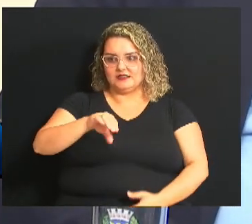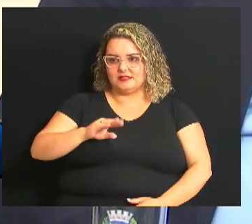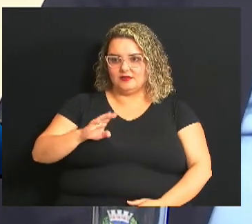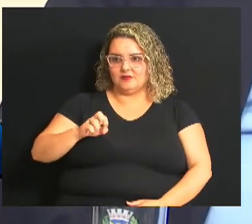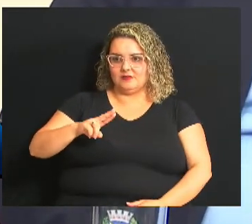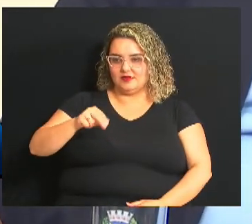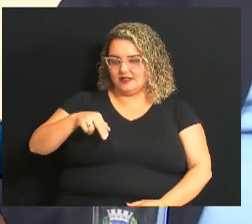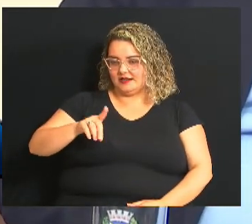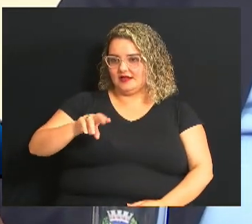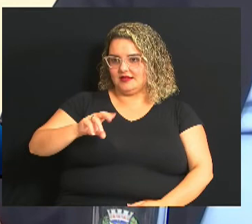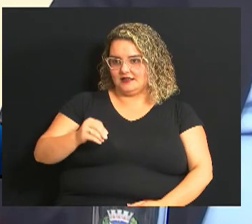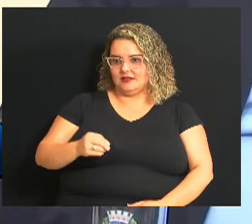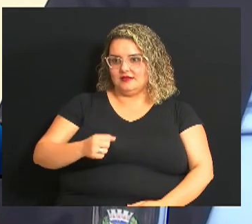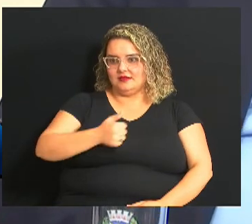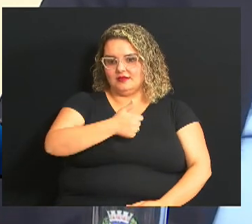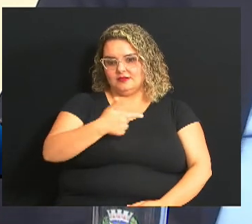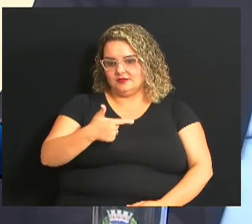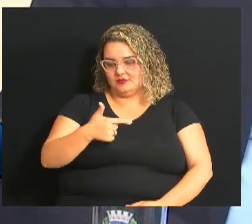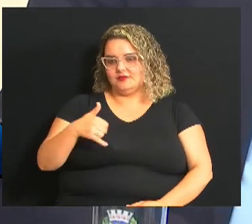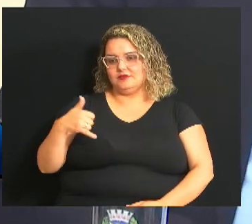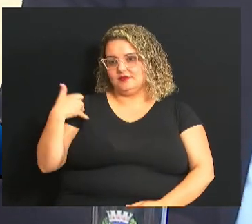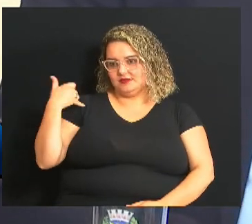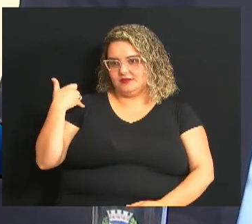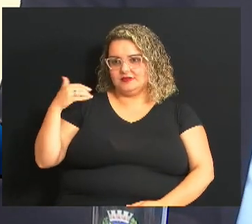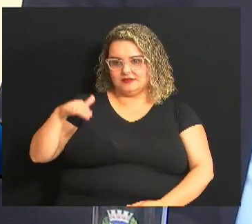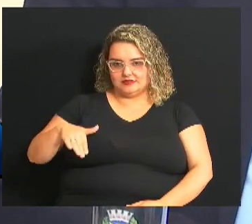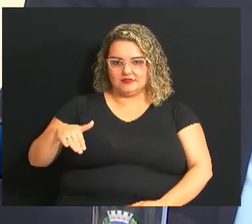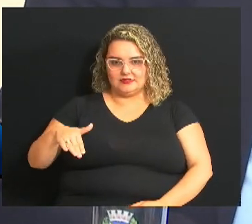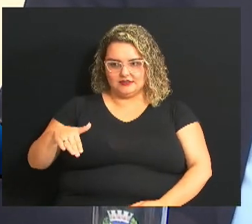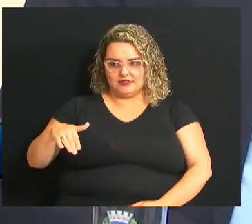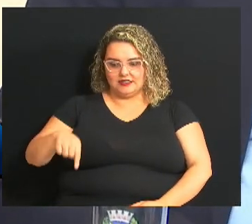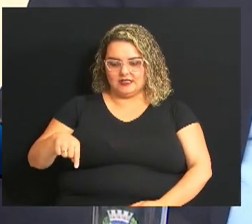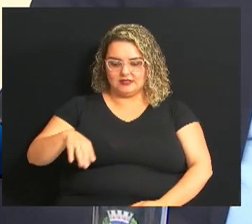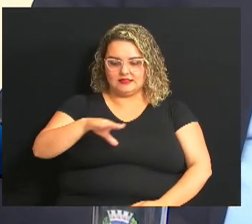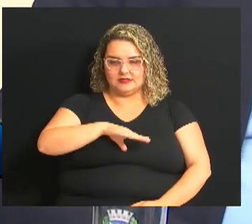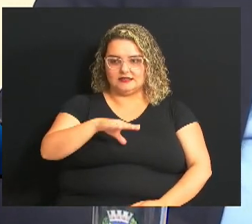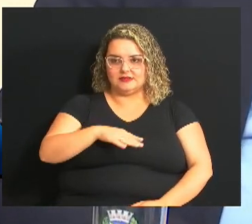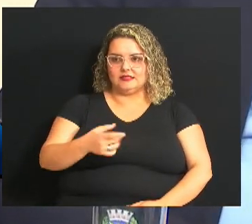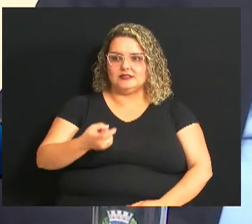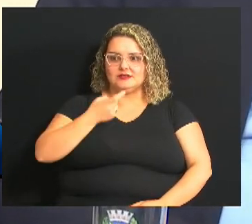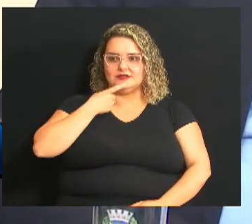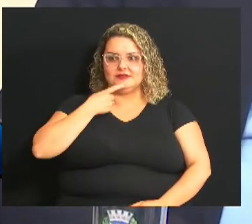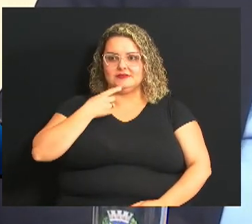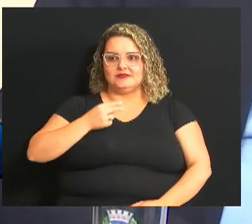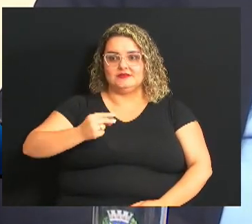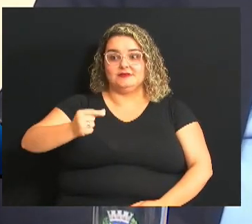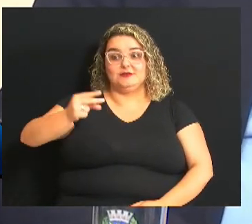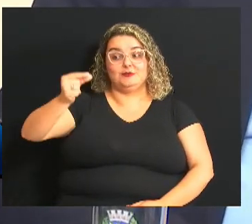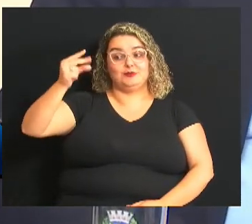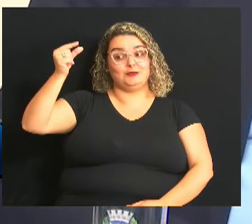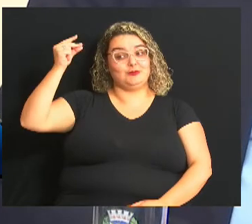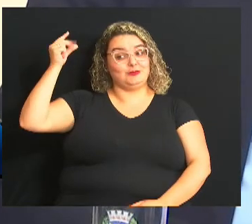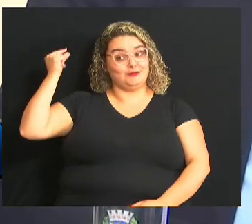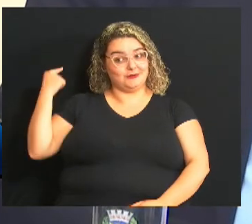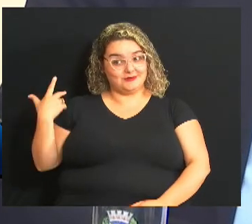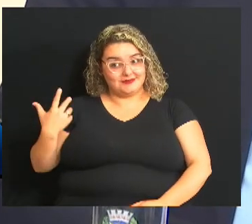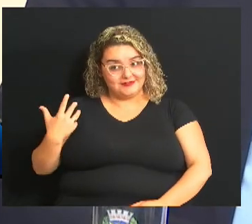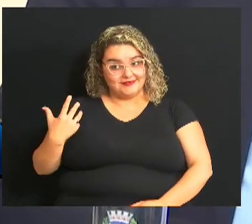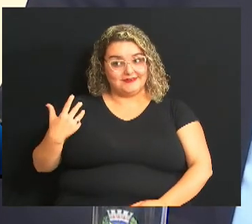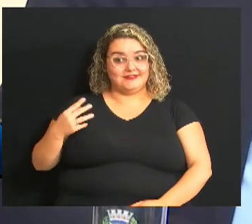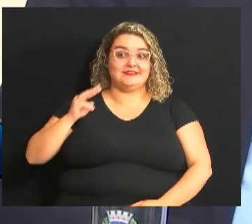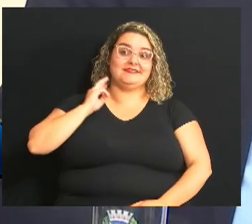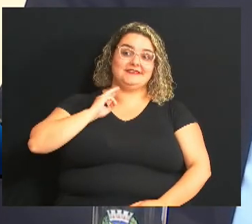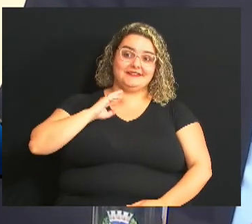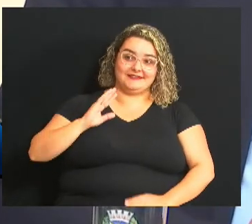até uns 12, 13 anos, aqui na cidade de Campinas. Há muito tempo atrás, Cirilo, já, você vê como que a escola